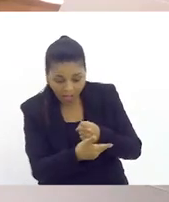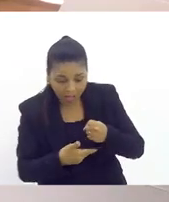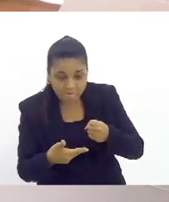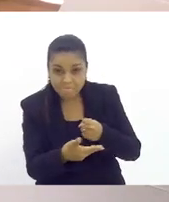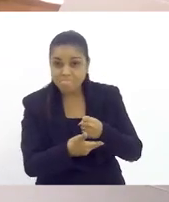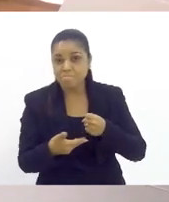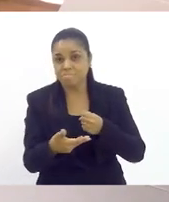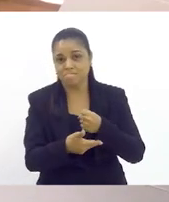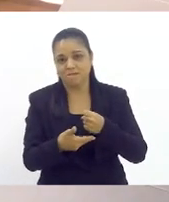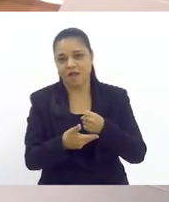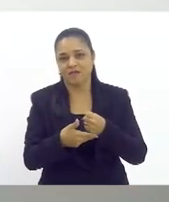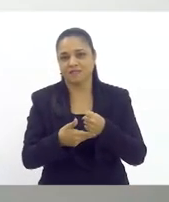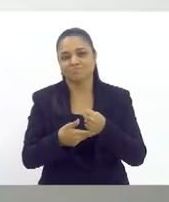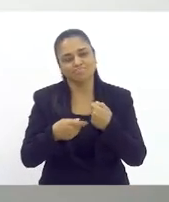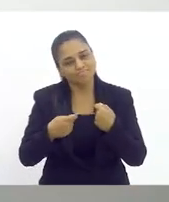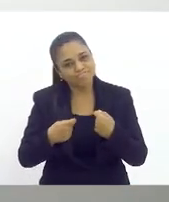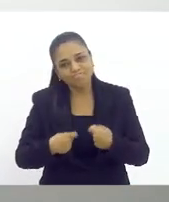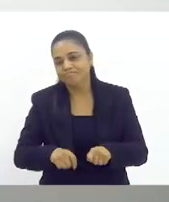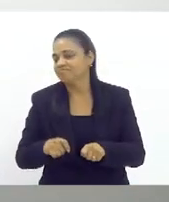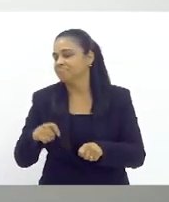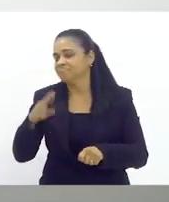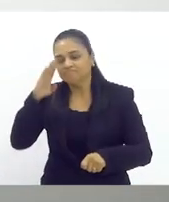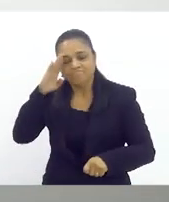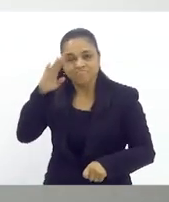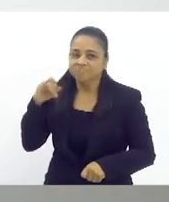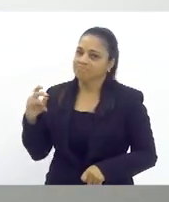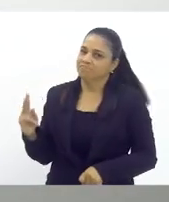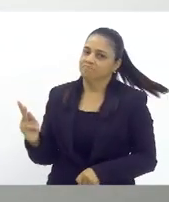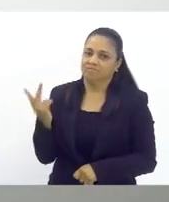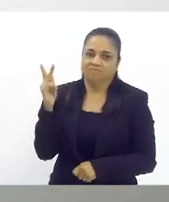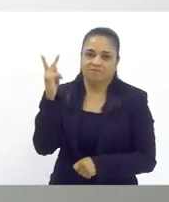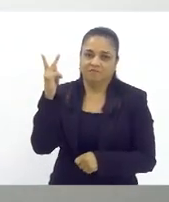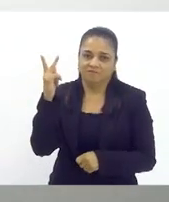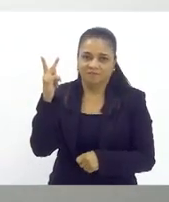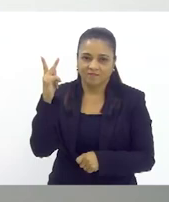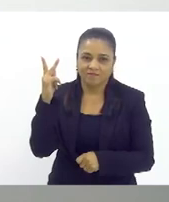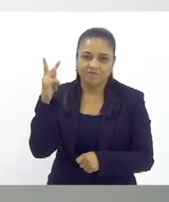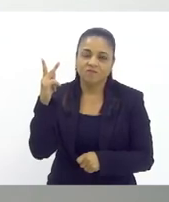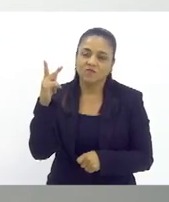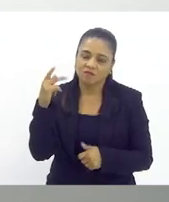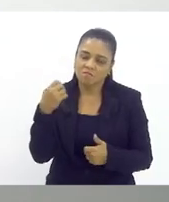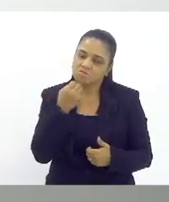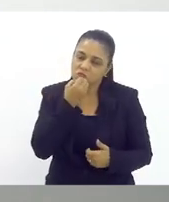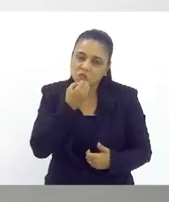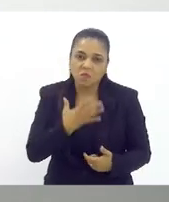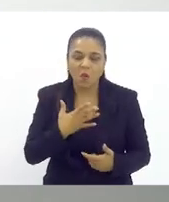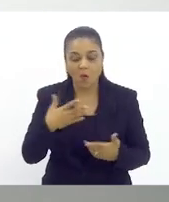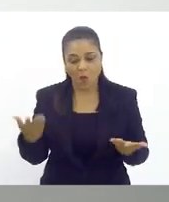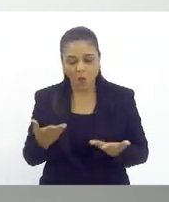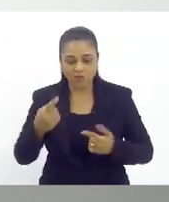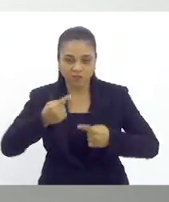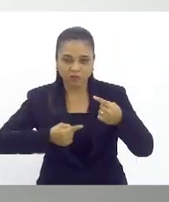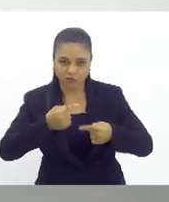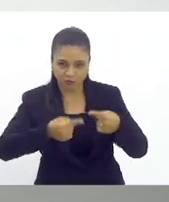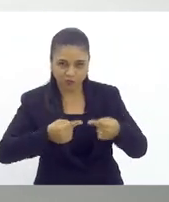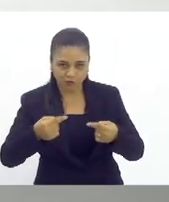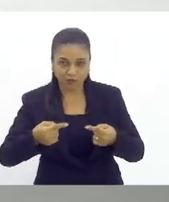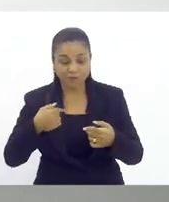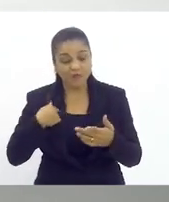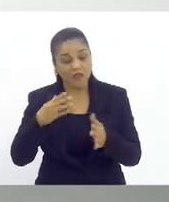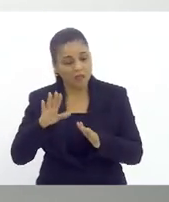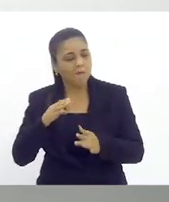cadeia precisa ser valorizada E é isso que é muito bacana a gente poder estar aqui hoje na